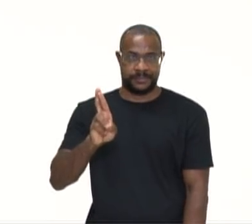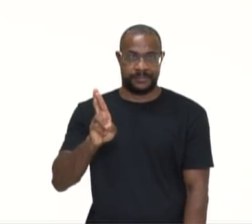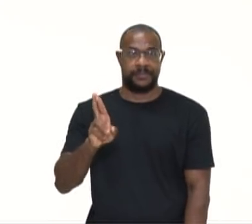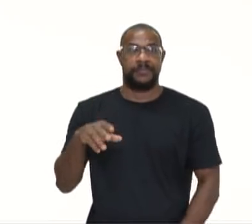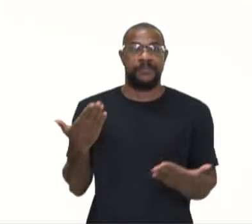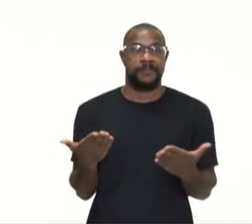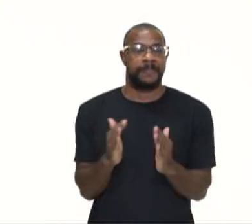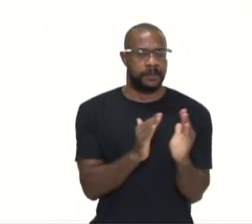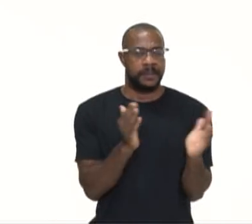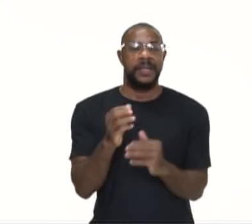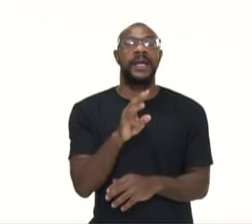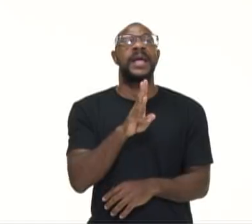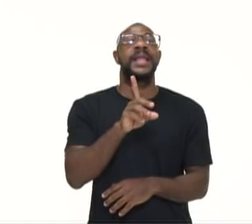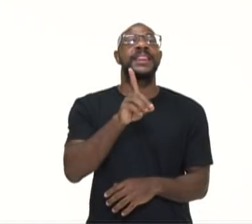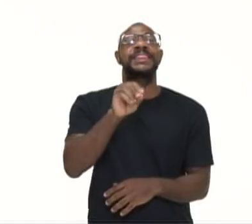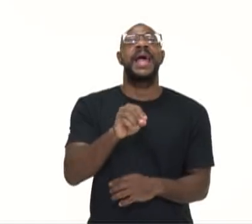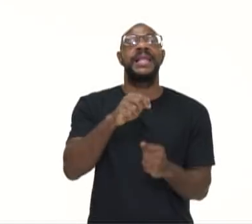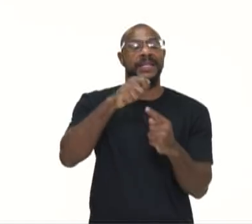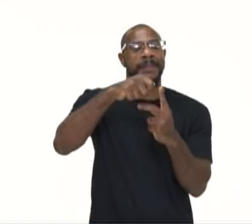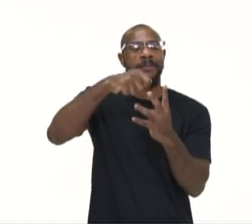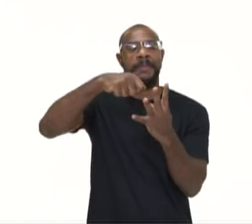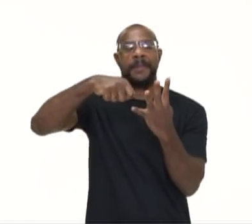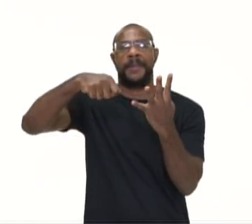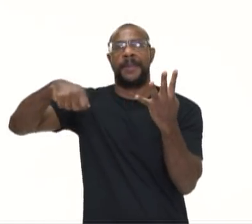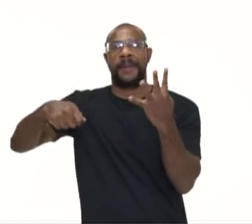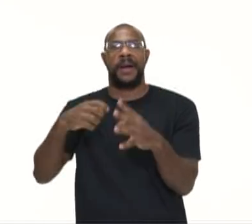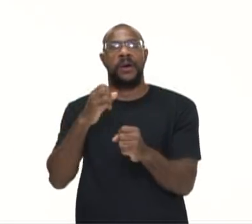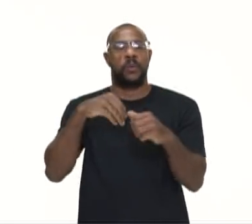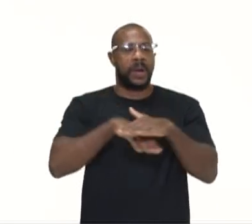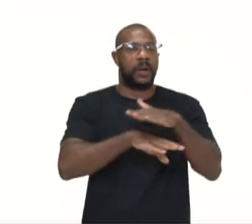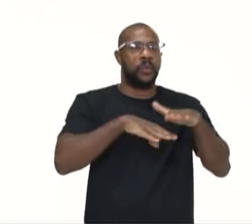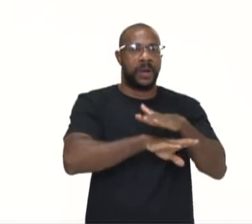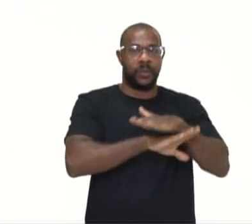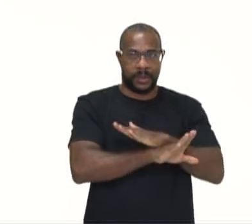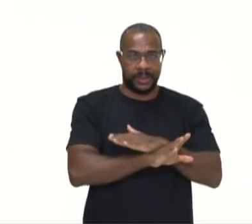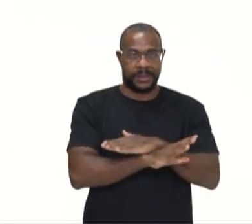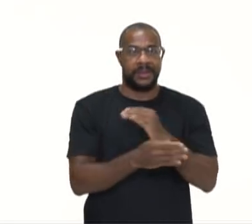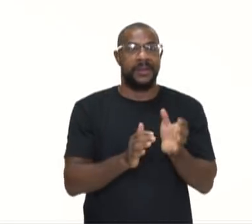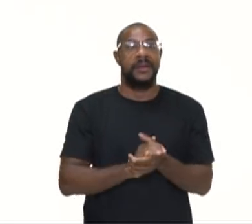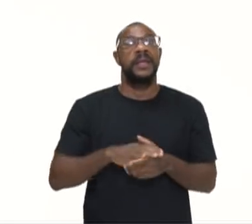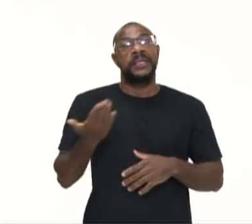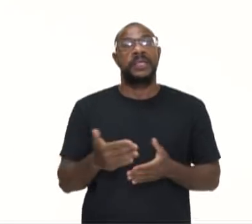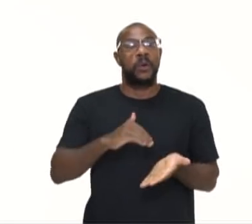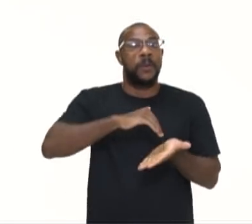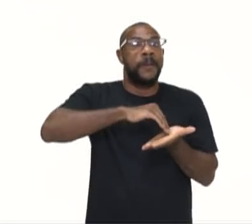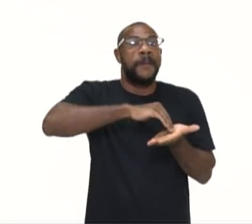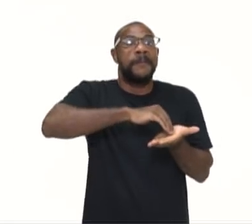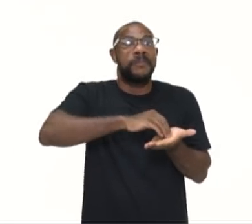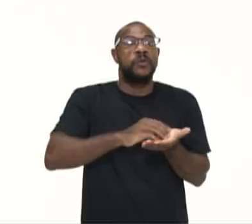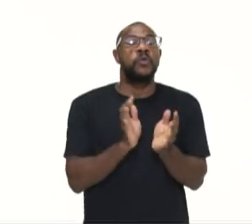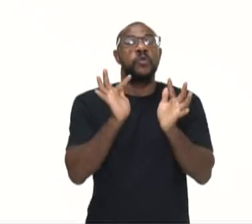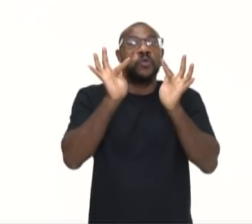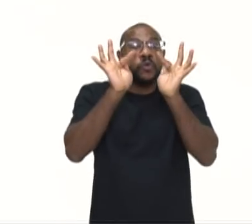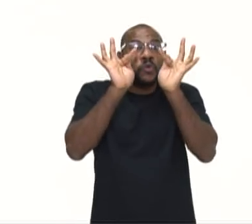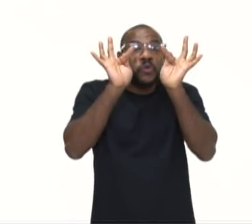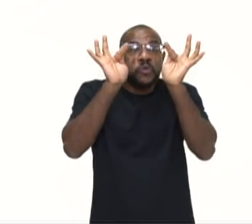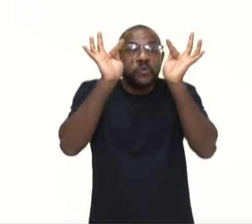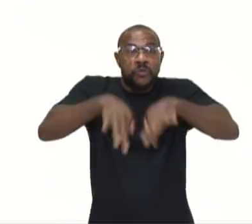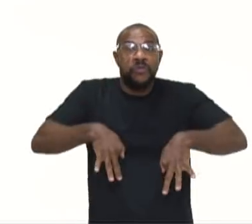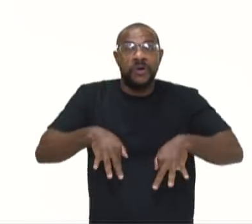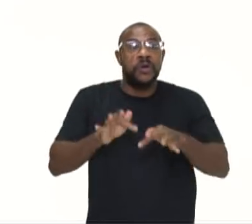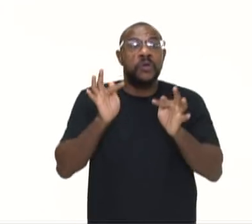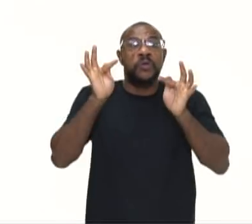450 durante um tempo de 10 meses. Retirou, daí no final desse tempo, um montante